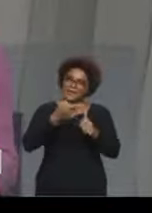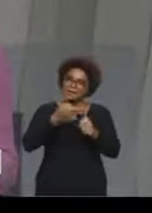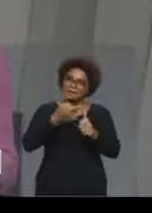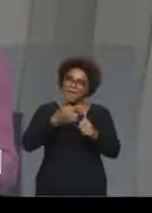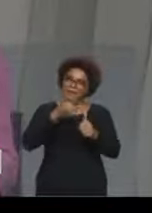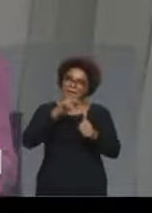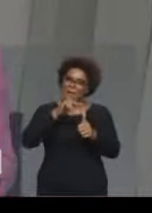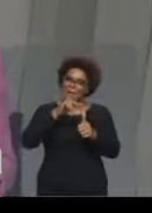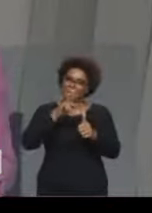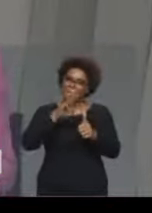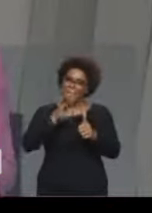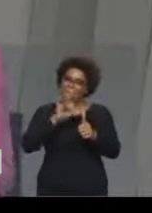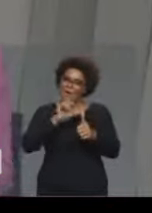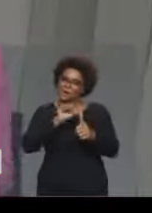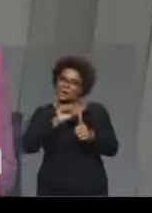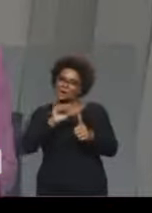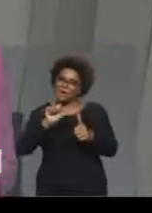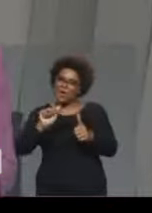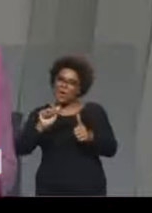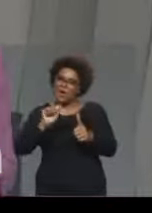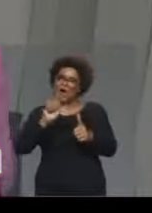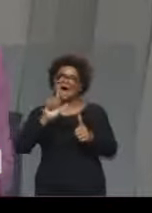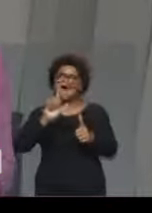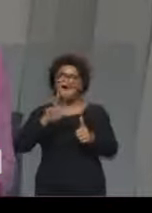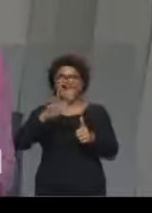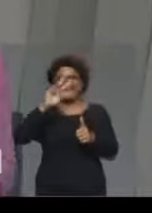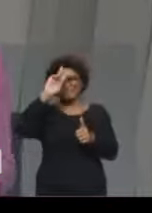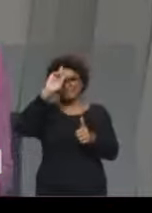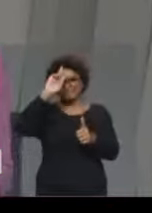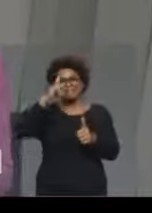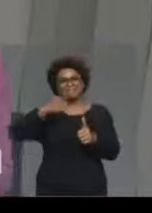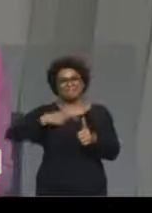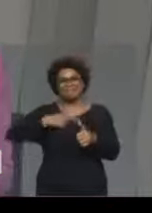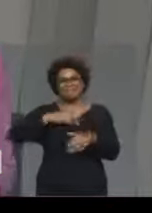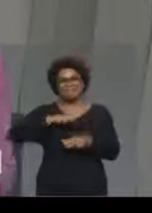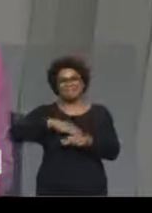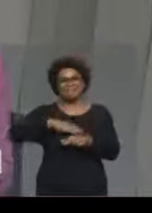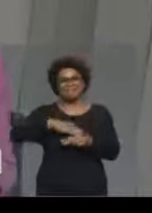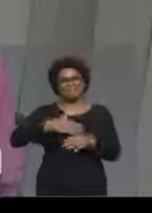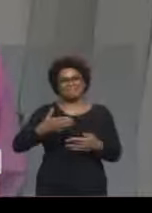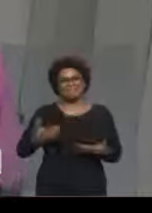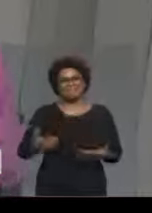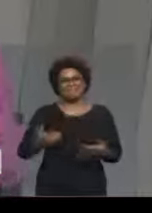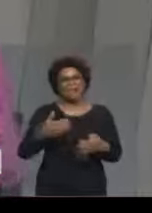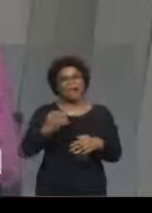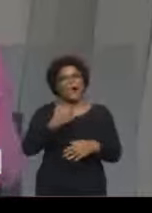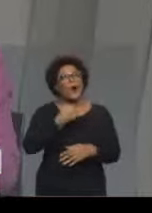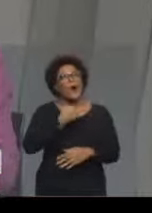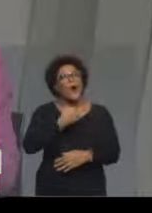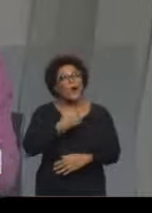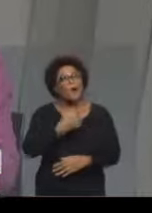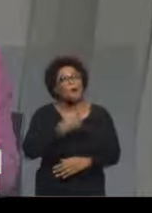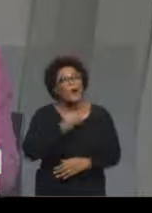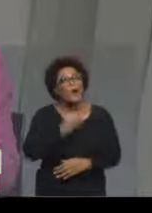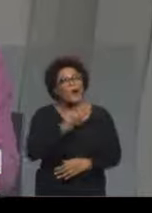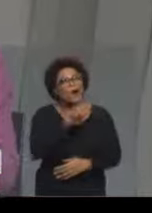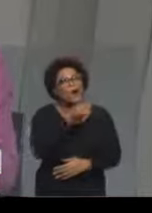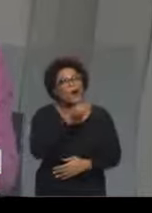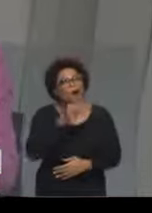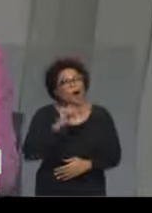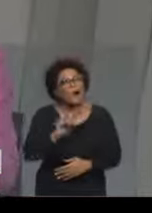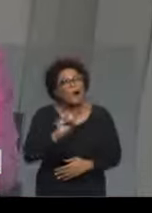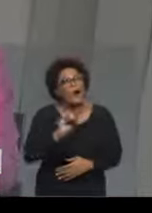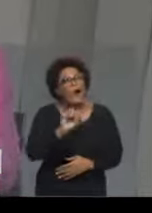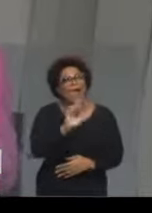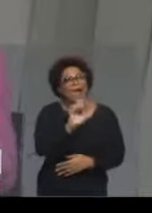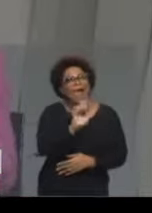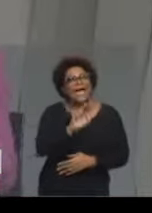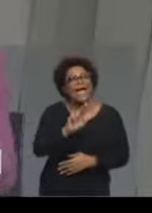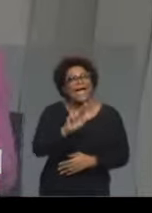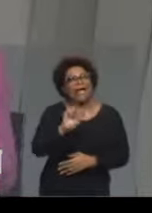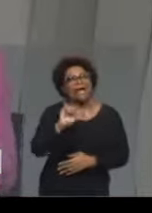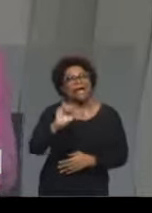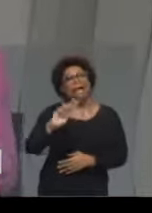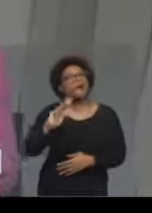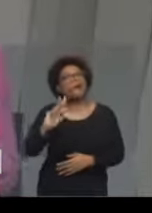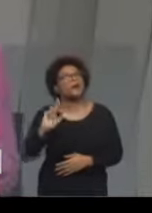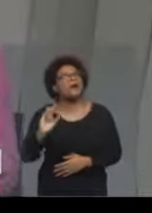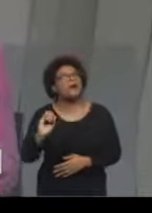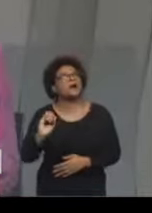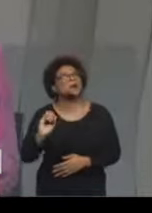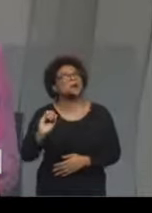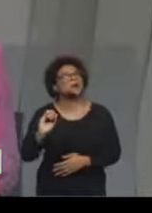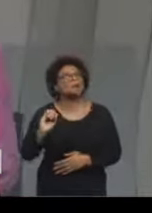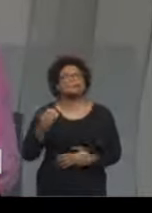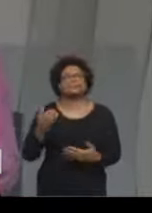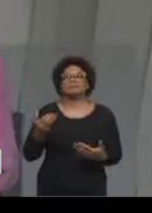texto, por exemplo, jamais deve-se colocar, eu acho, né? Porque está muito subjetivo. Então, na resenha